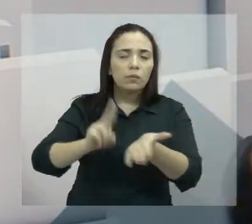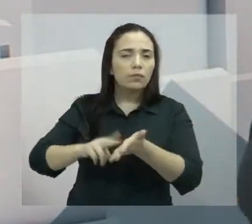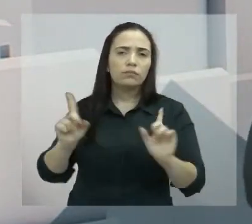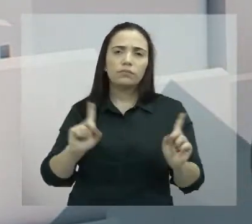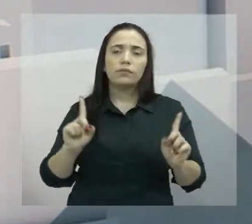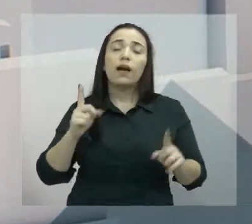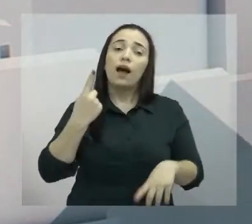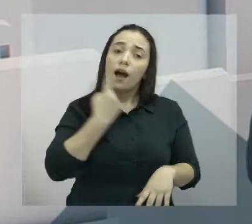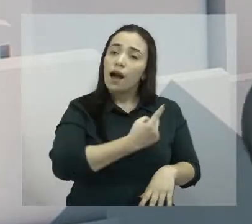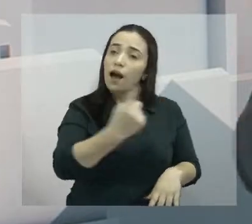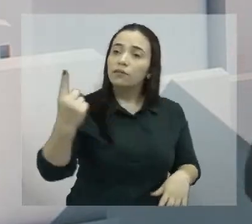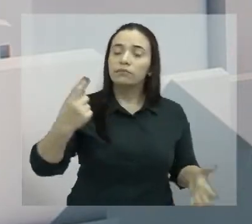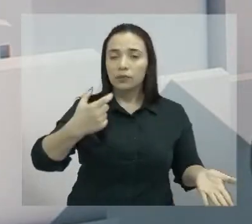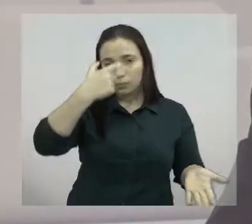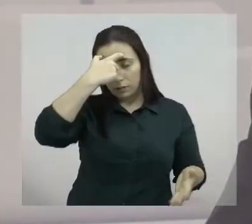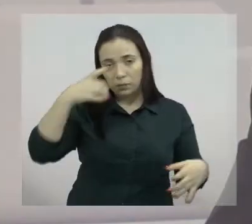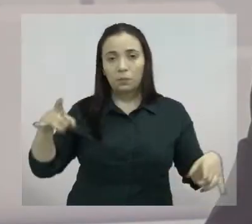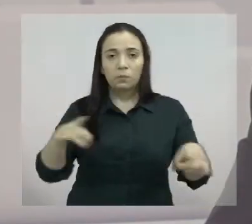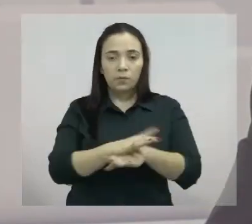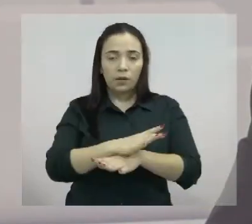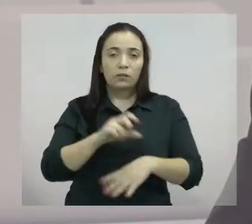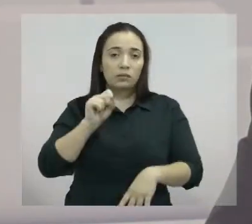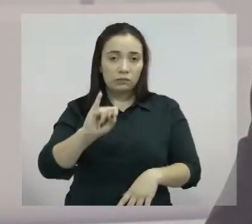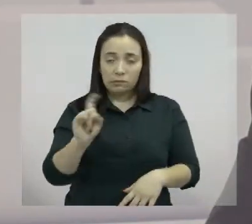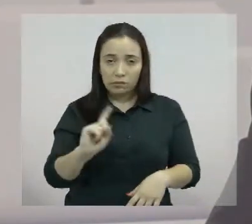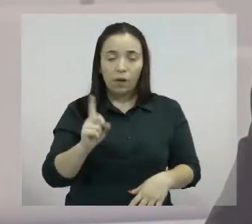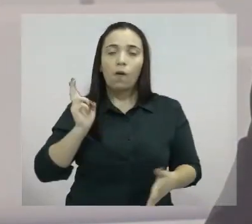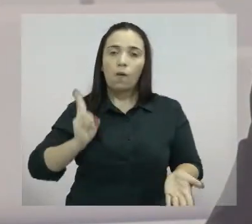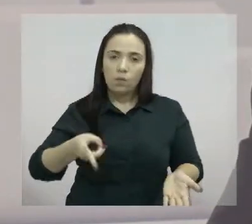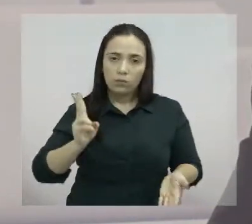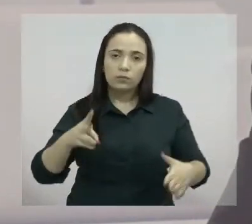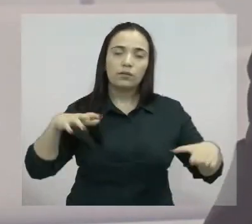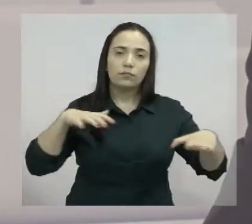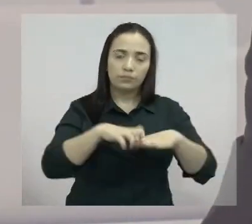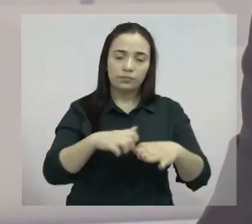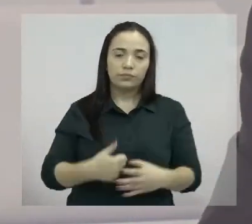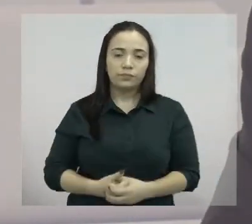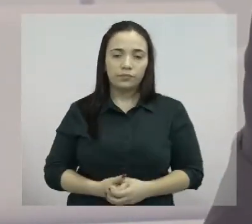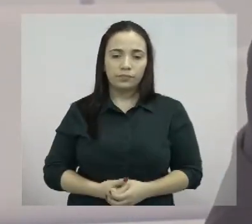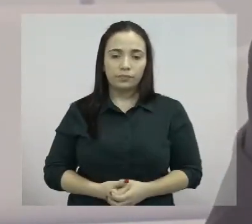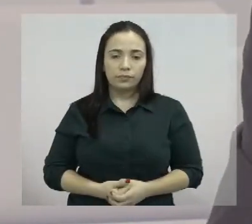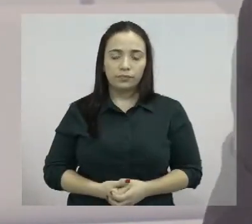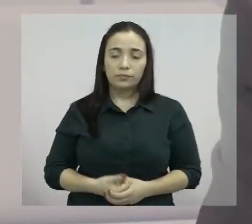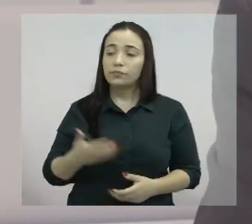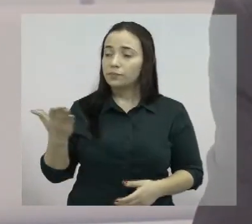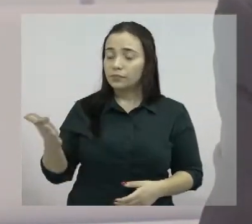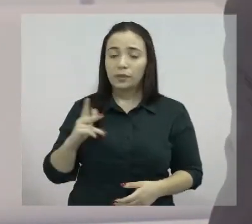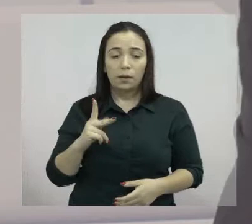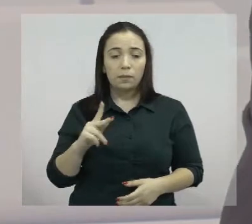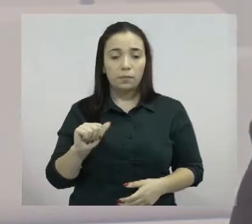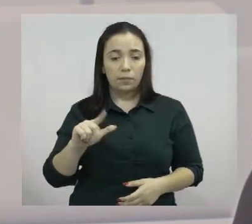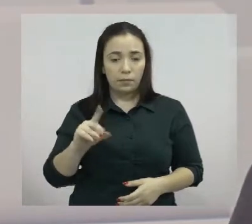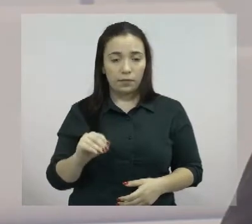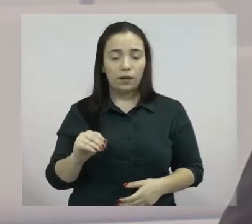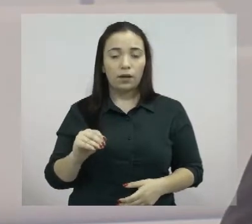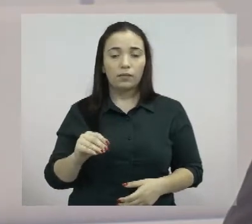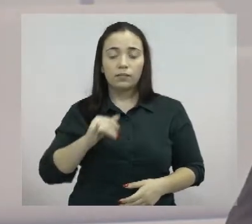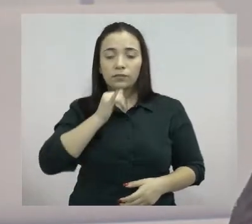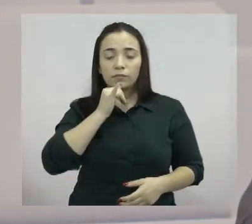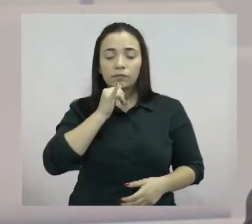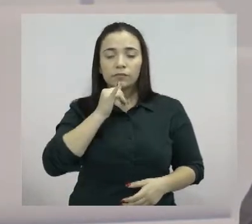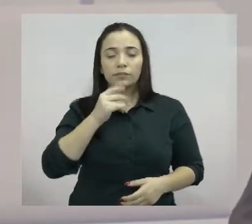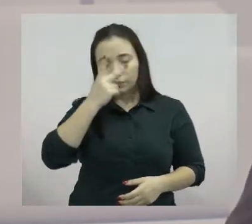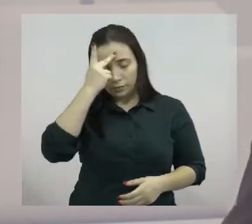que dirigimos, né, esses acidentes vão continuar acontecendo. Exatamente. Agora, Paulo Ernesto, no caso, quando no